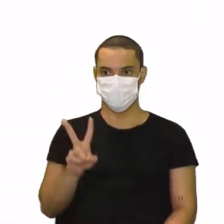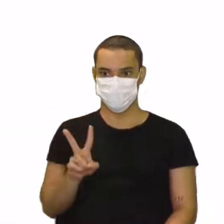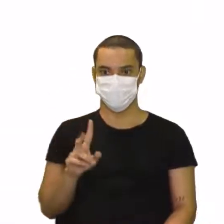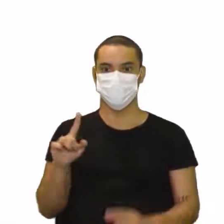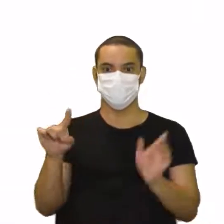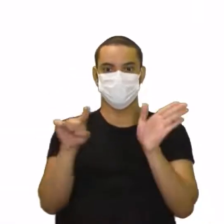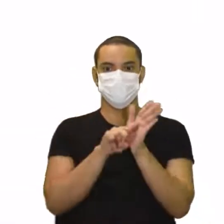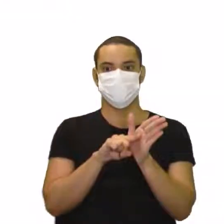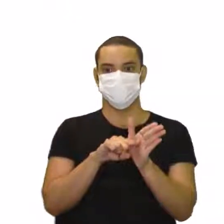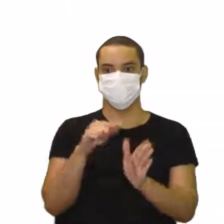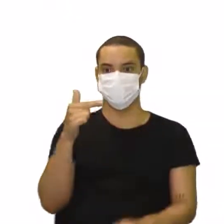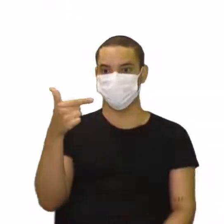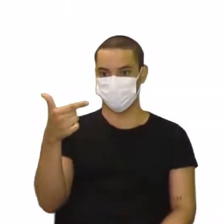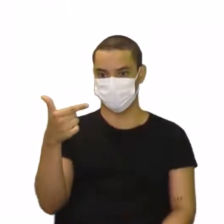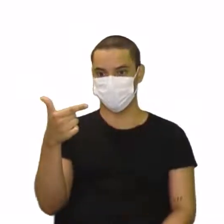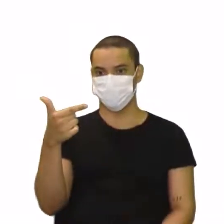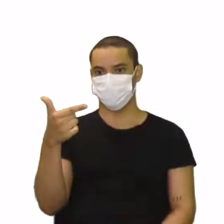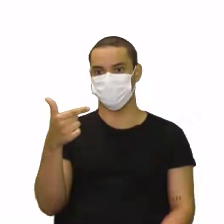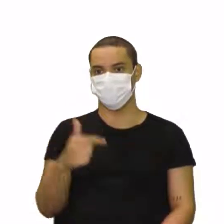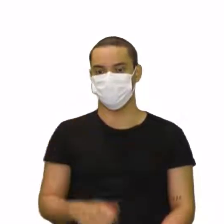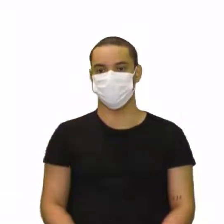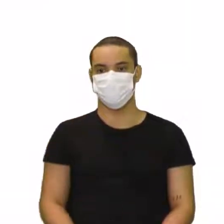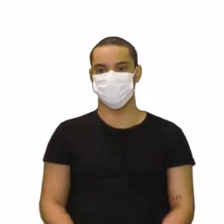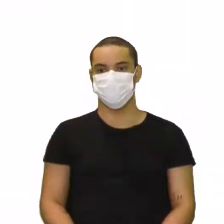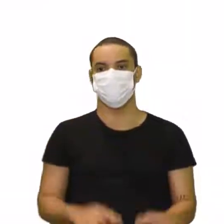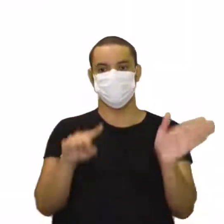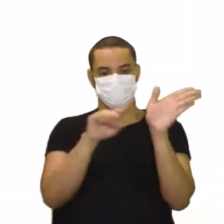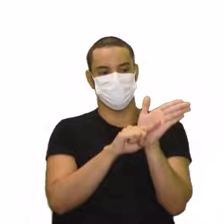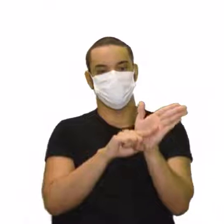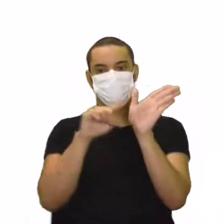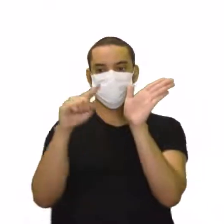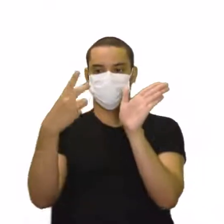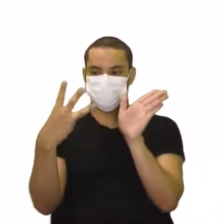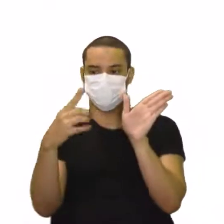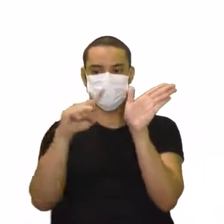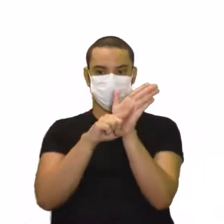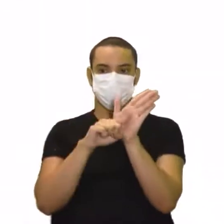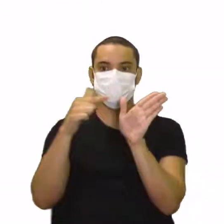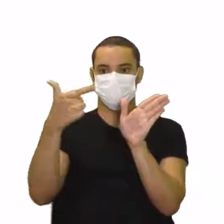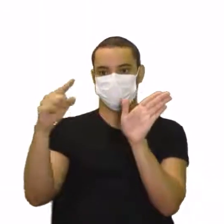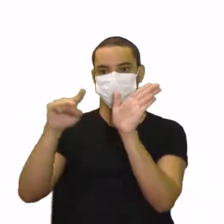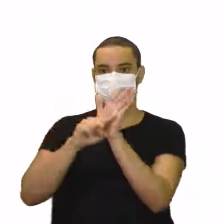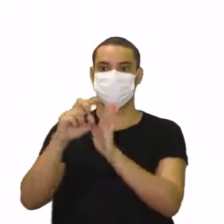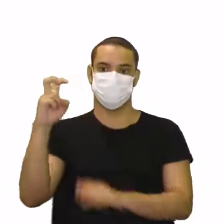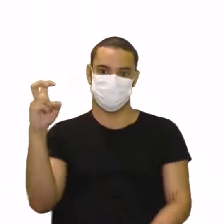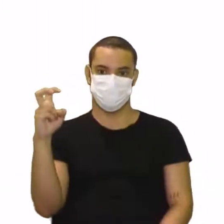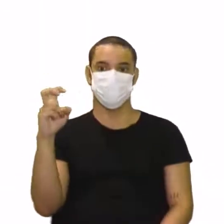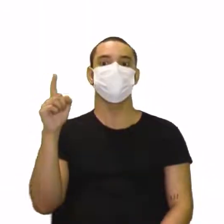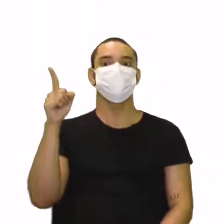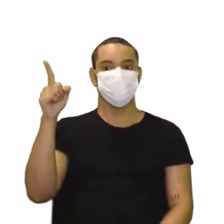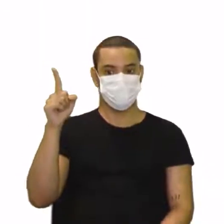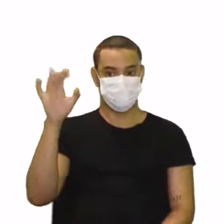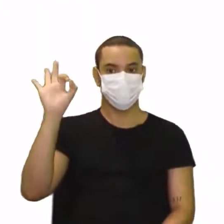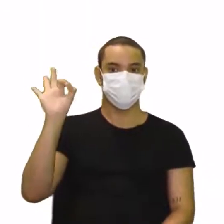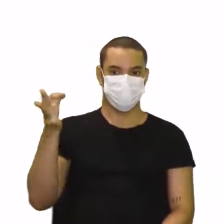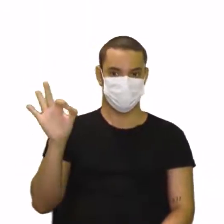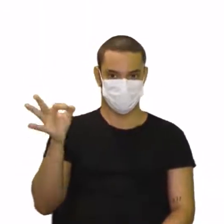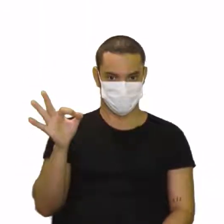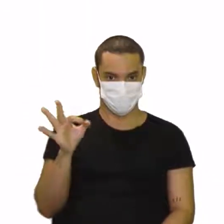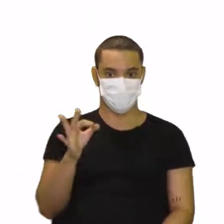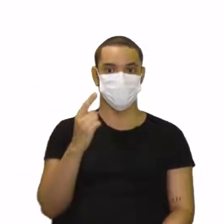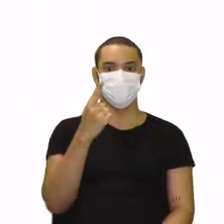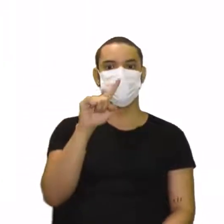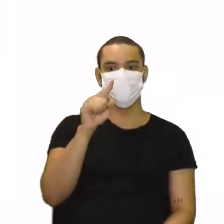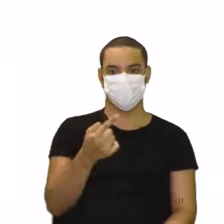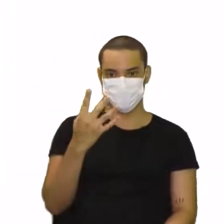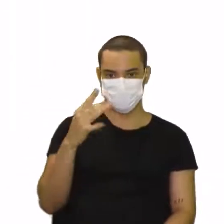2. Subtrai aqui, ó. Menos 2, você vai ficar com menos 5. Aí sim, ó,